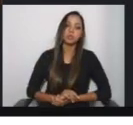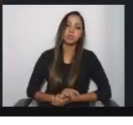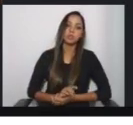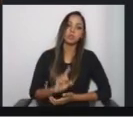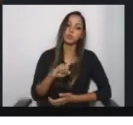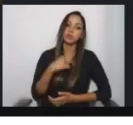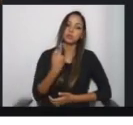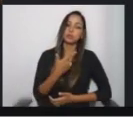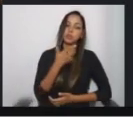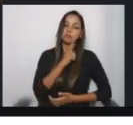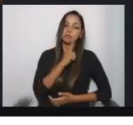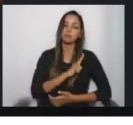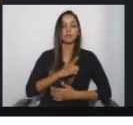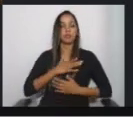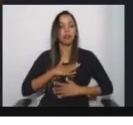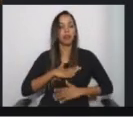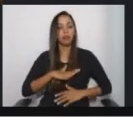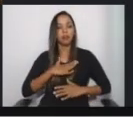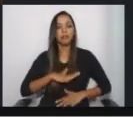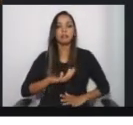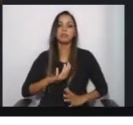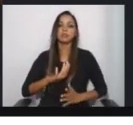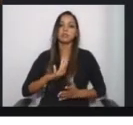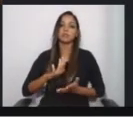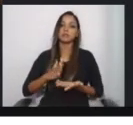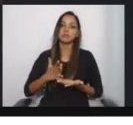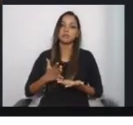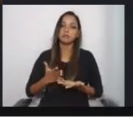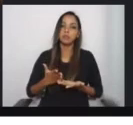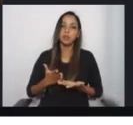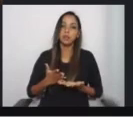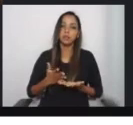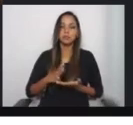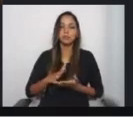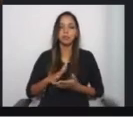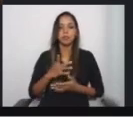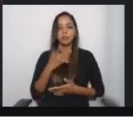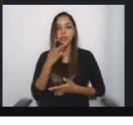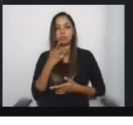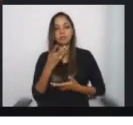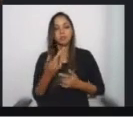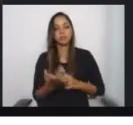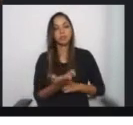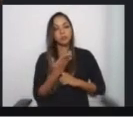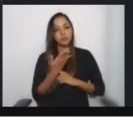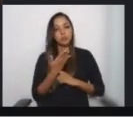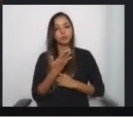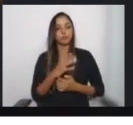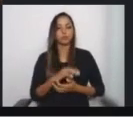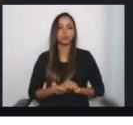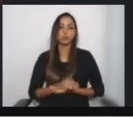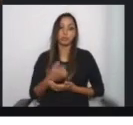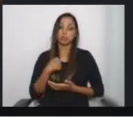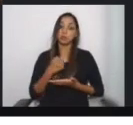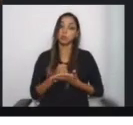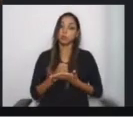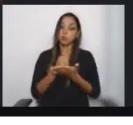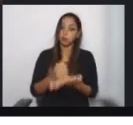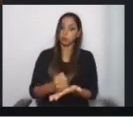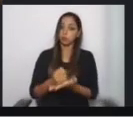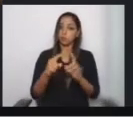de conforto, uma orientação, um norte. Então, pode contar comigo, meu total apoio a esse projeto, porque Deus,